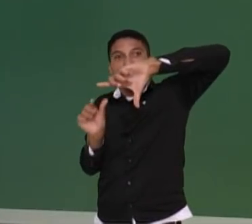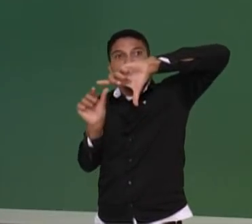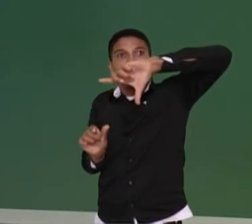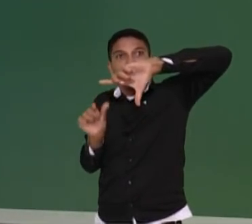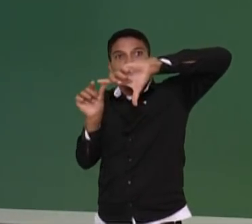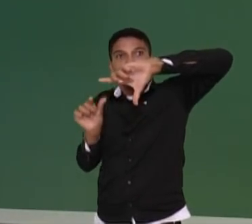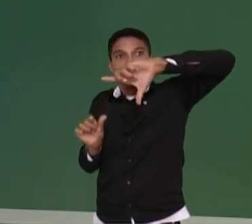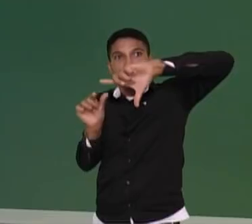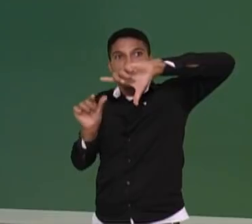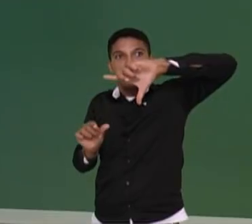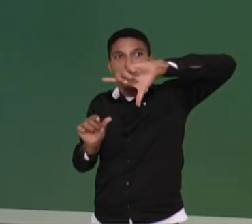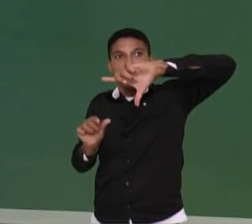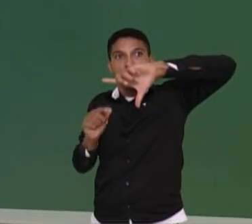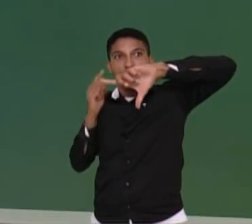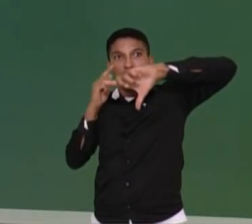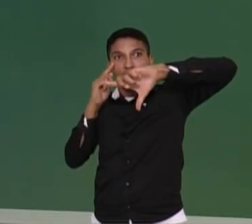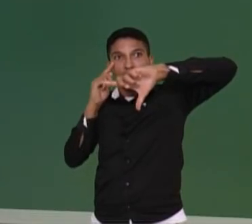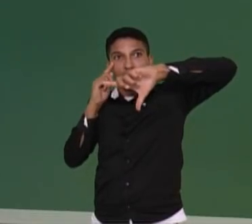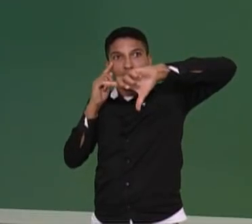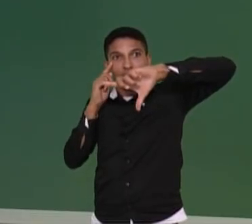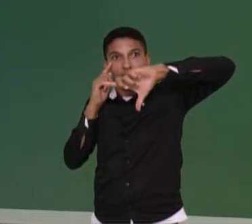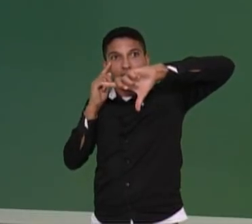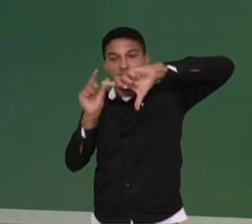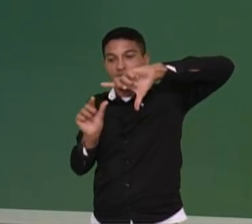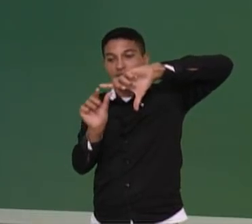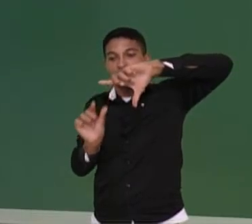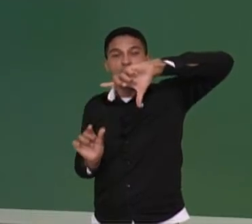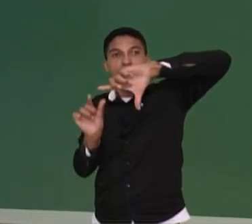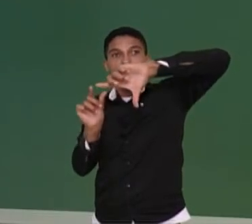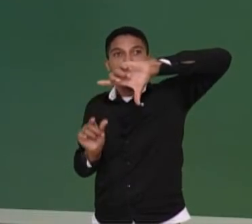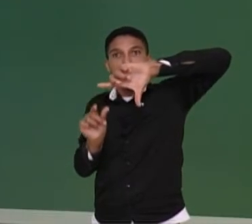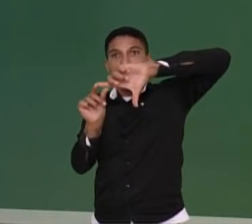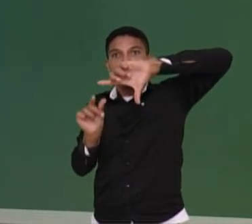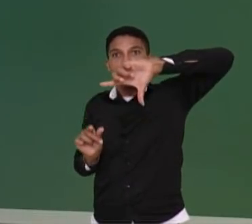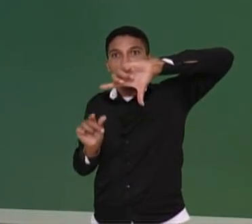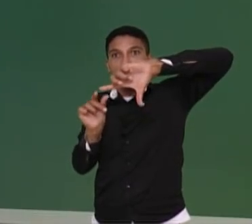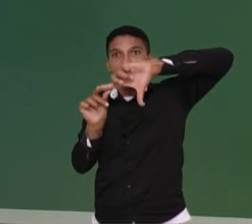parte aqui, ele é semelhante a qual? Né?